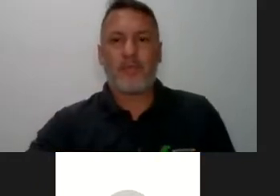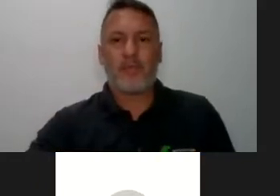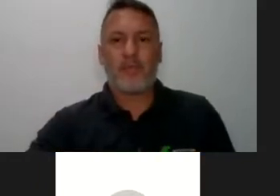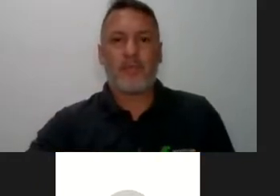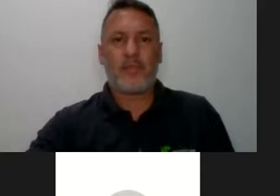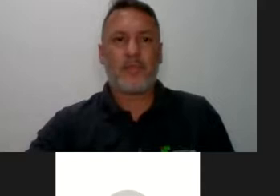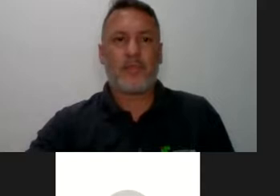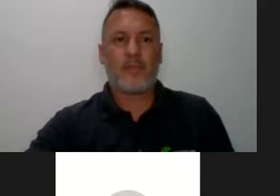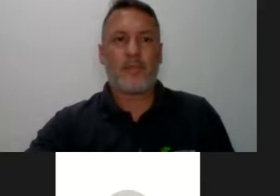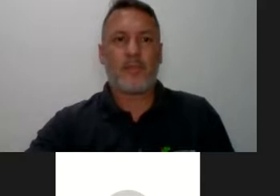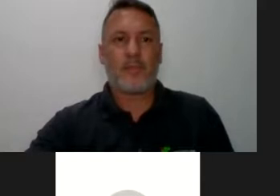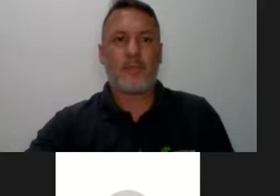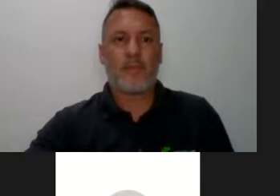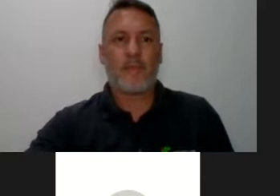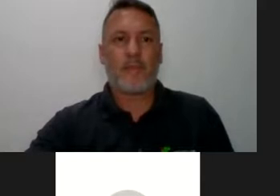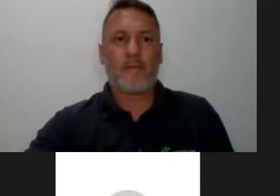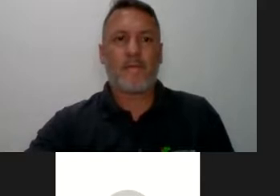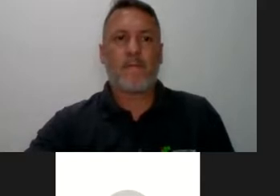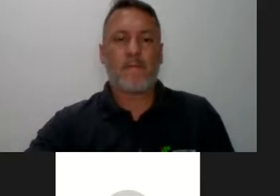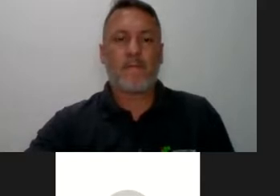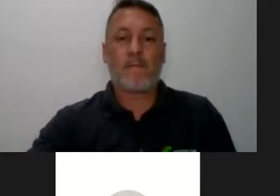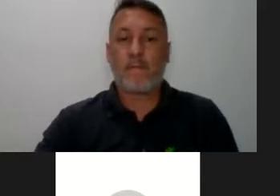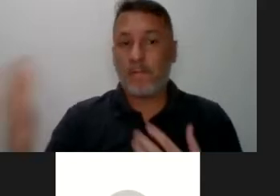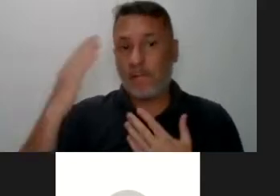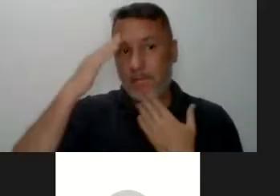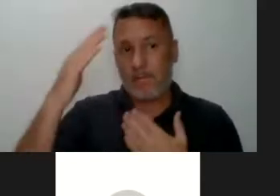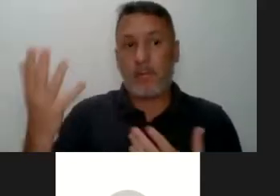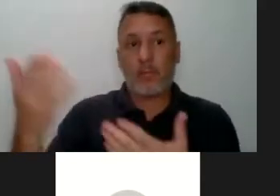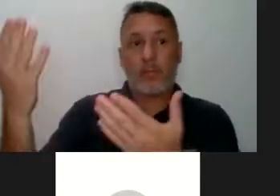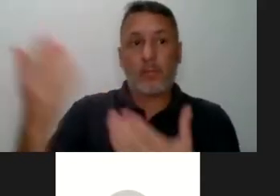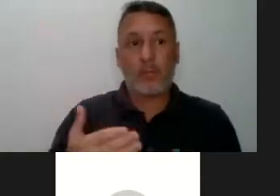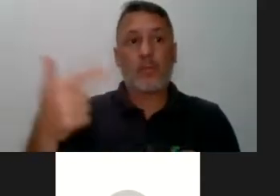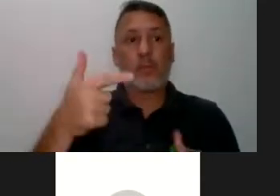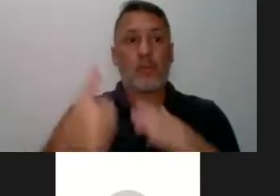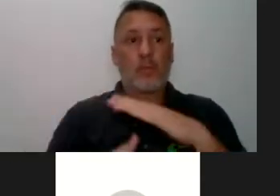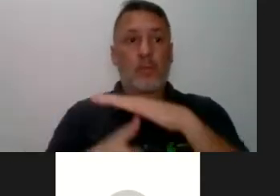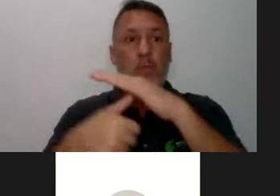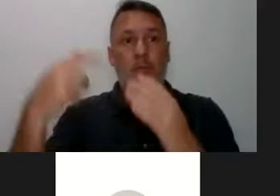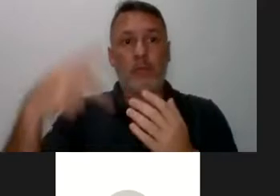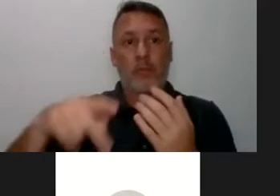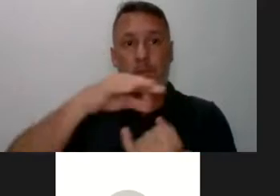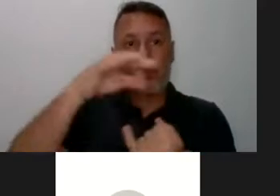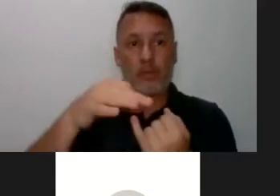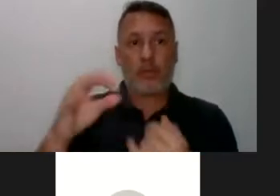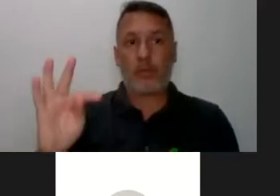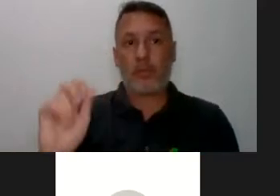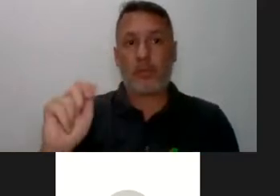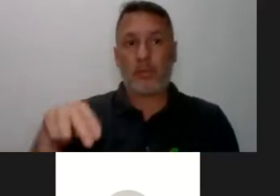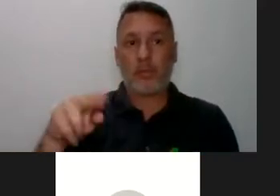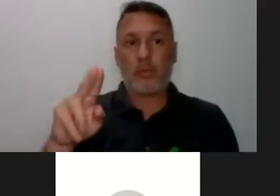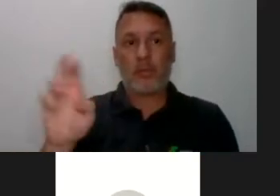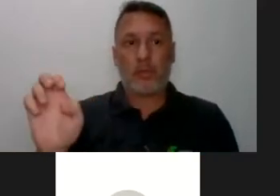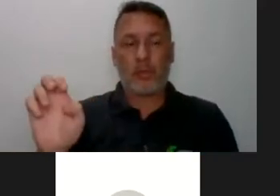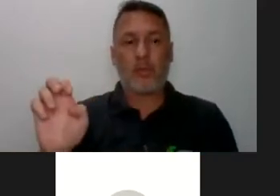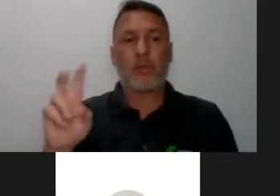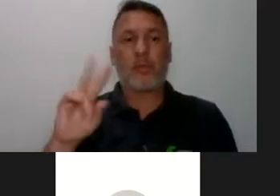Obrigado, André. E agora convidamos o pró-reitor de extensão do IFES, Renato Tanuri, para fazer a sua fala.